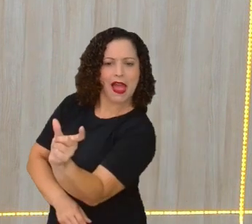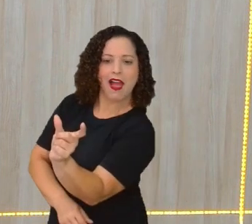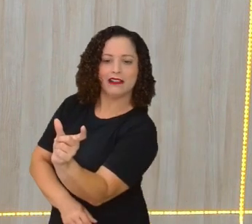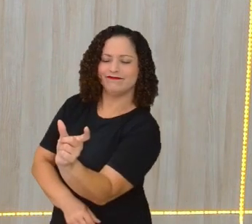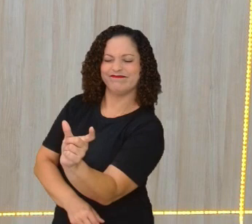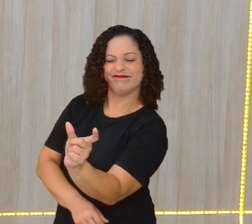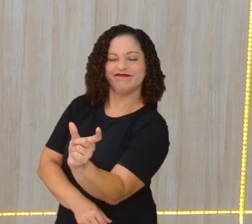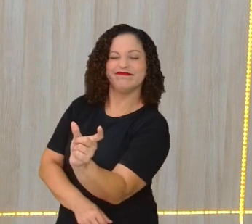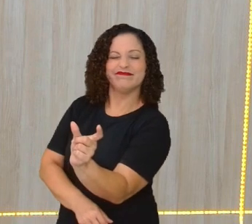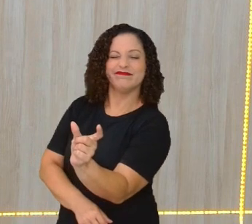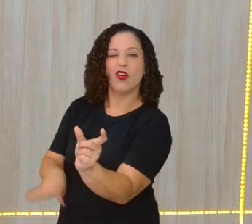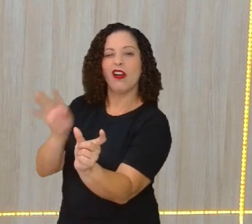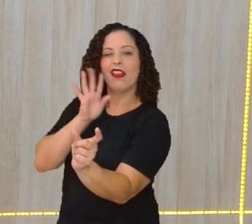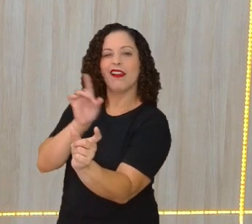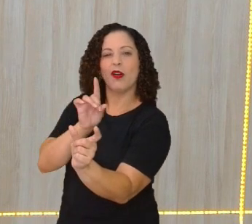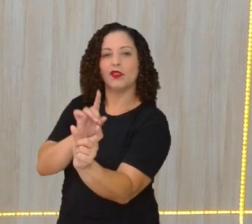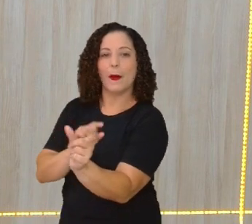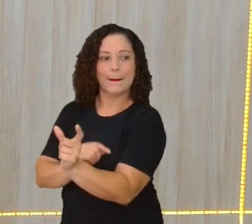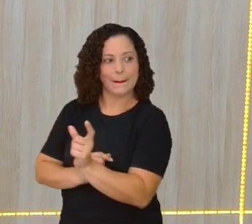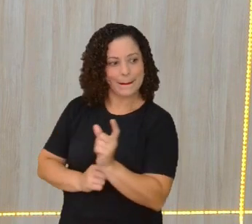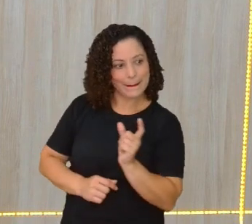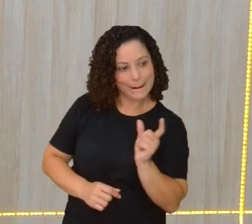não está legal. Eu posso